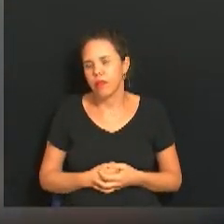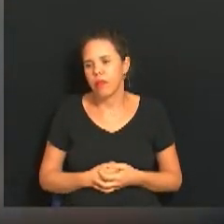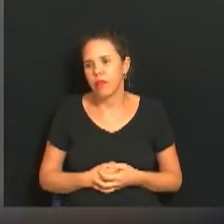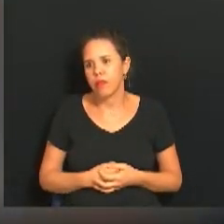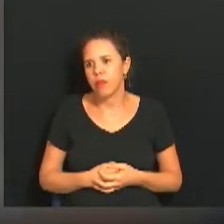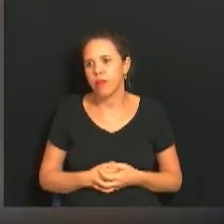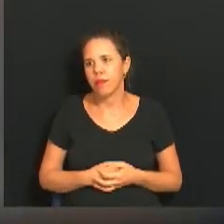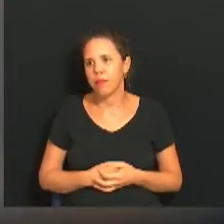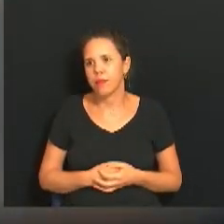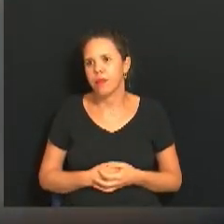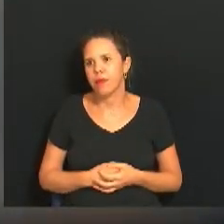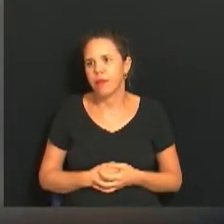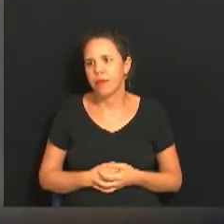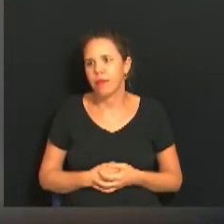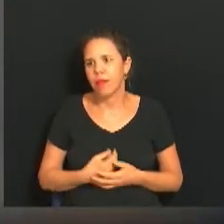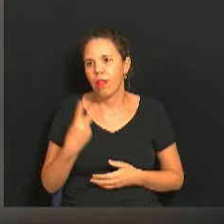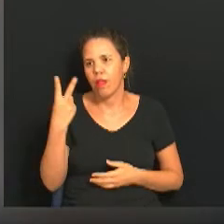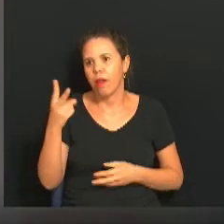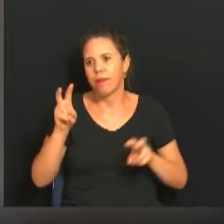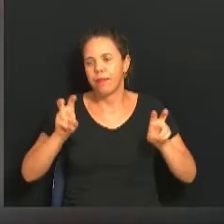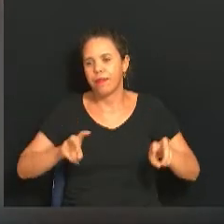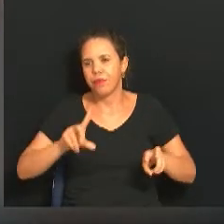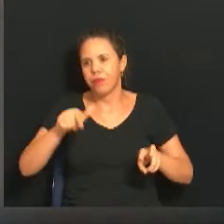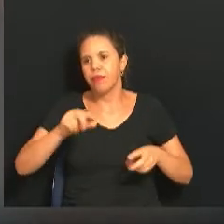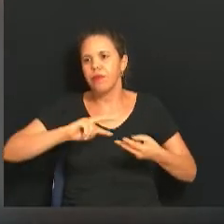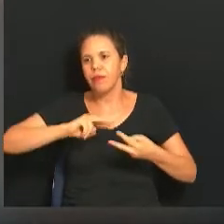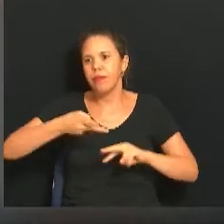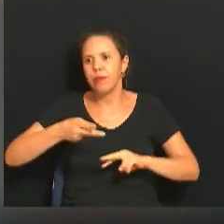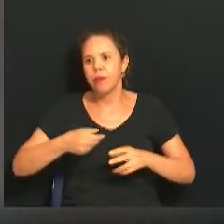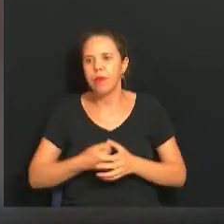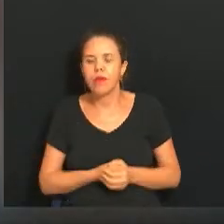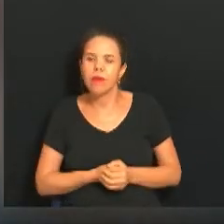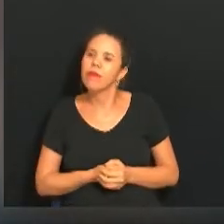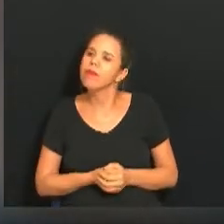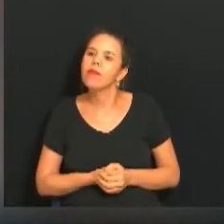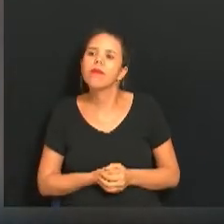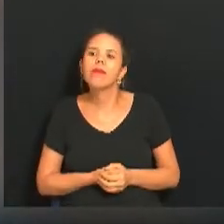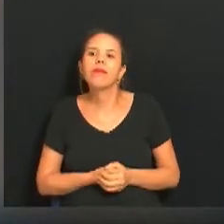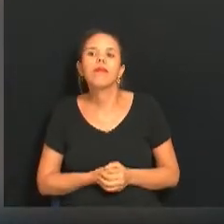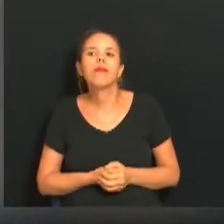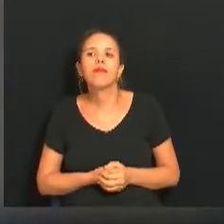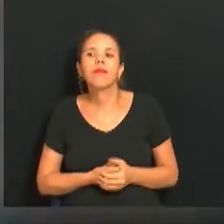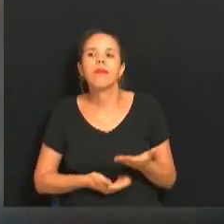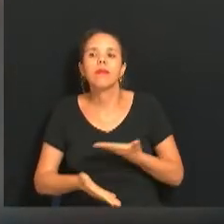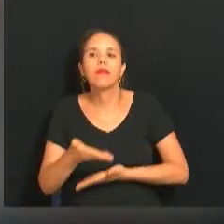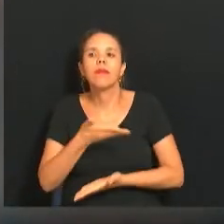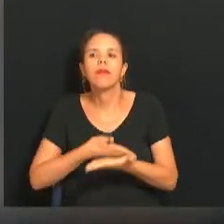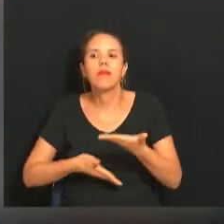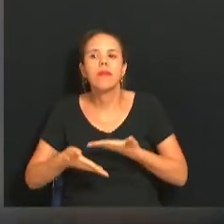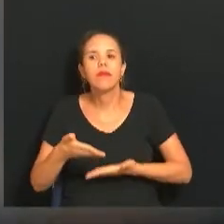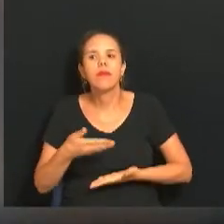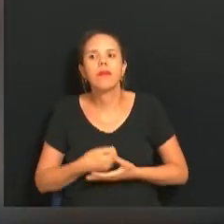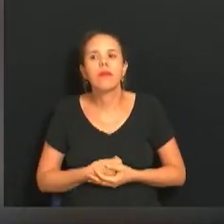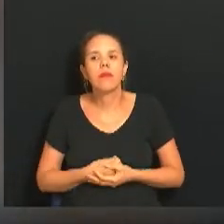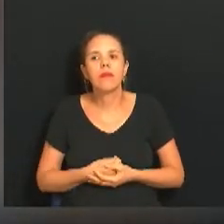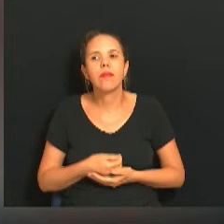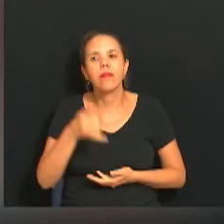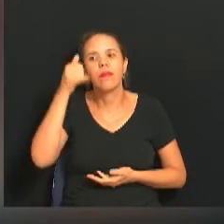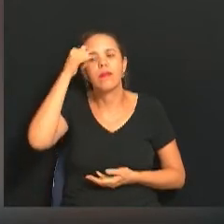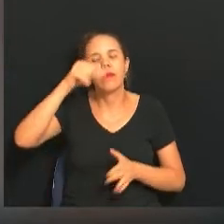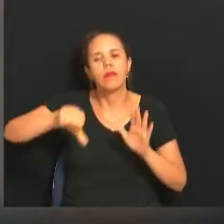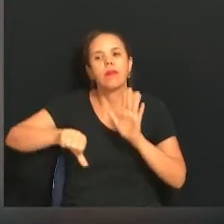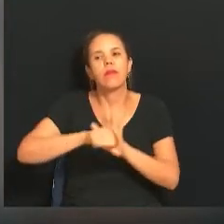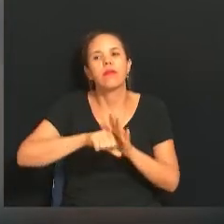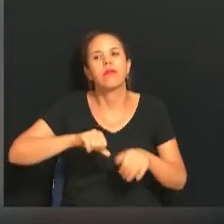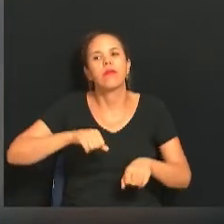destinamos também 2 assentos após a catraca, isso traz também a integração social e combate a descriminalização